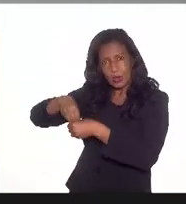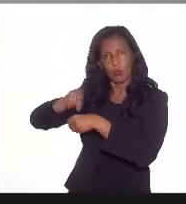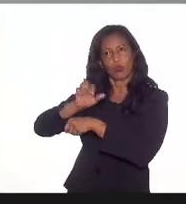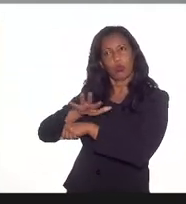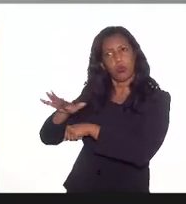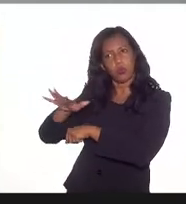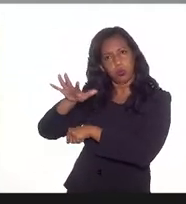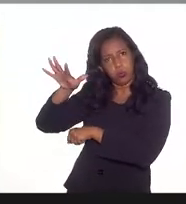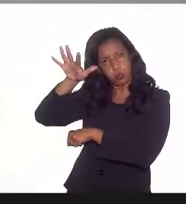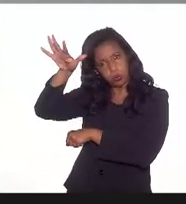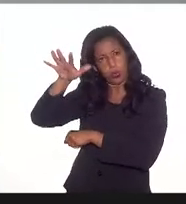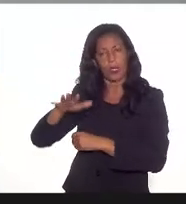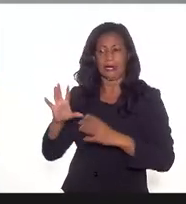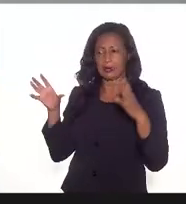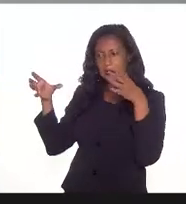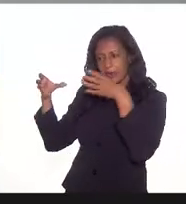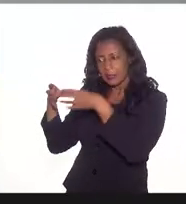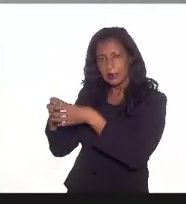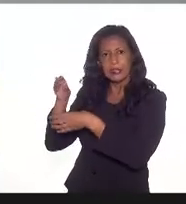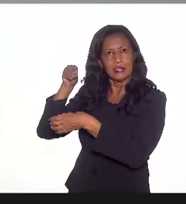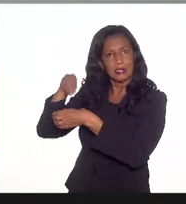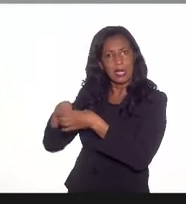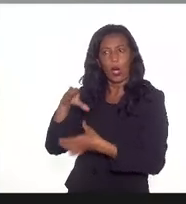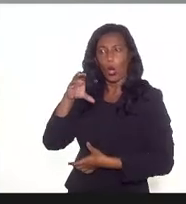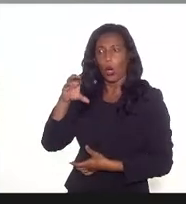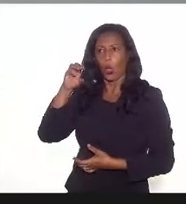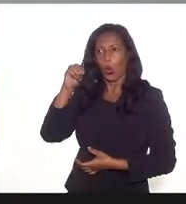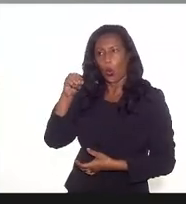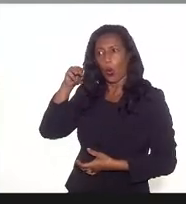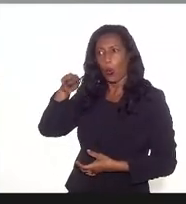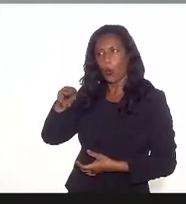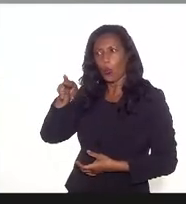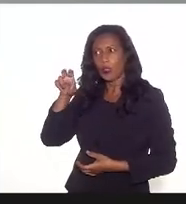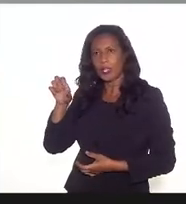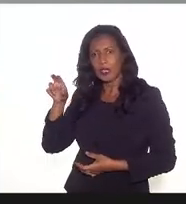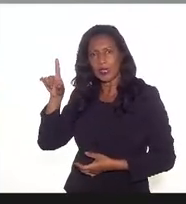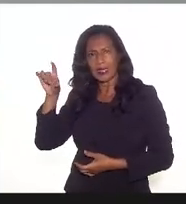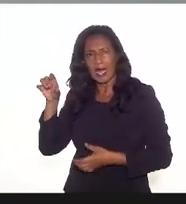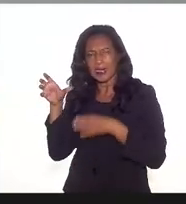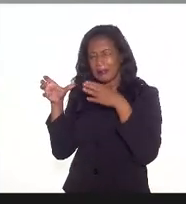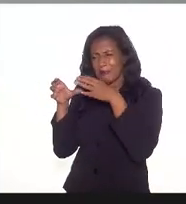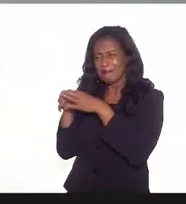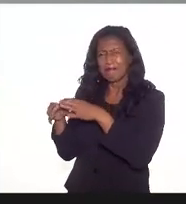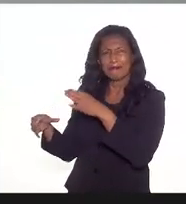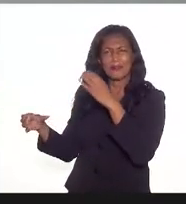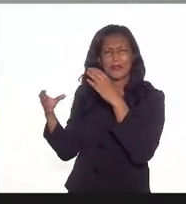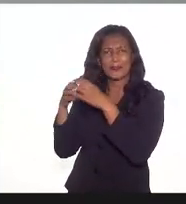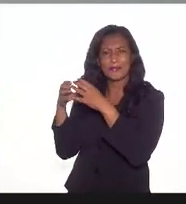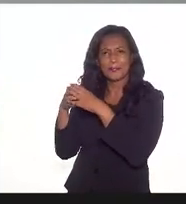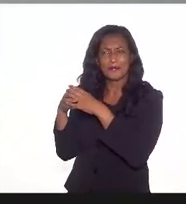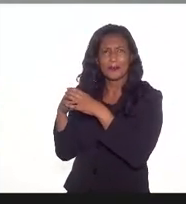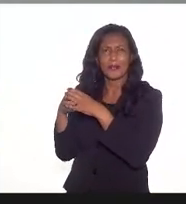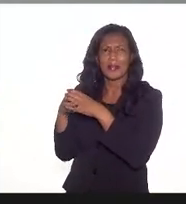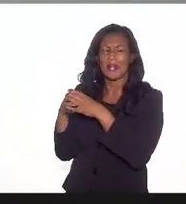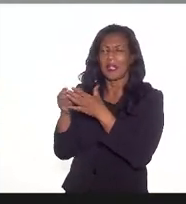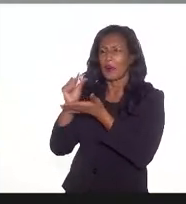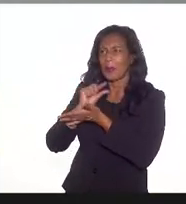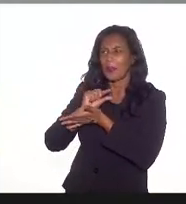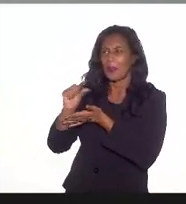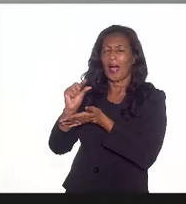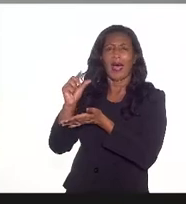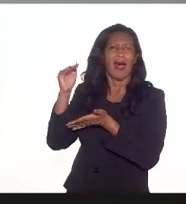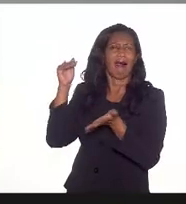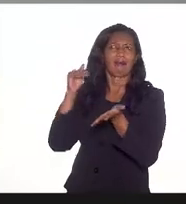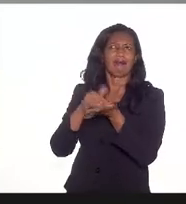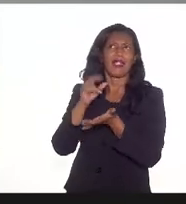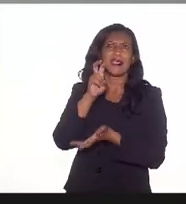estamos falando aqui, você sabe disso melhor do que eu, de microfomento, né? Microfomento. Sim, microcrédito de até